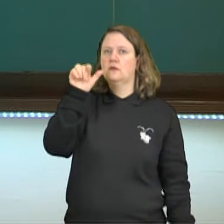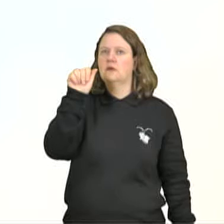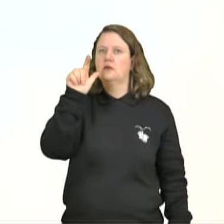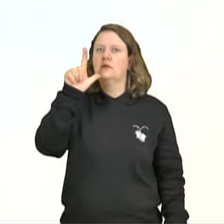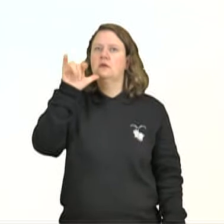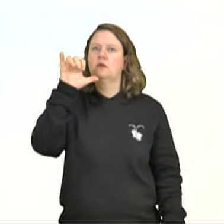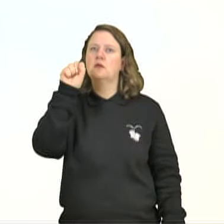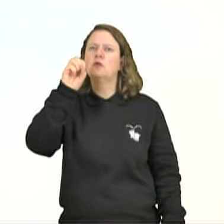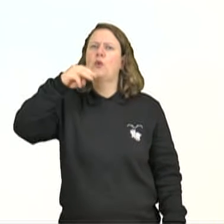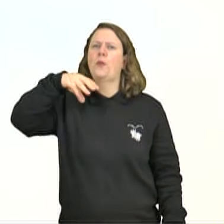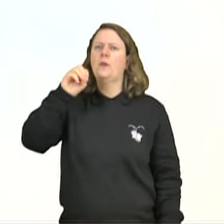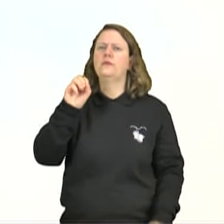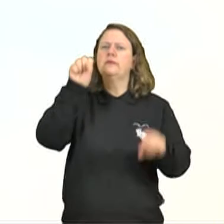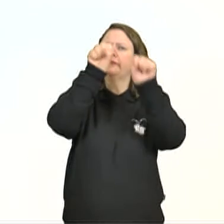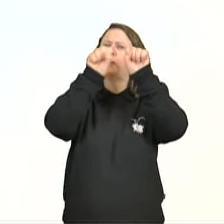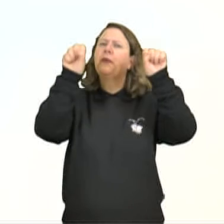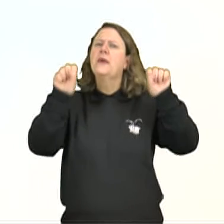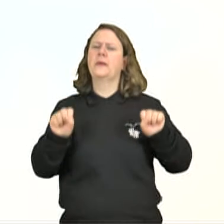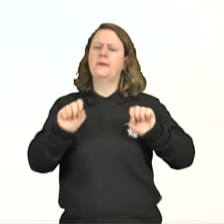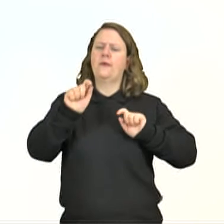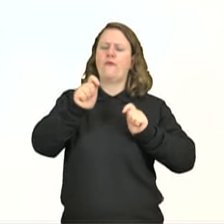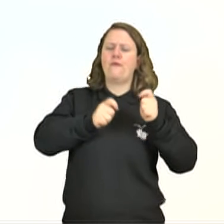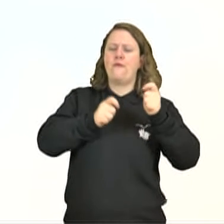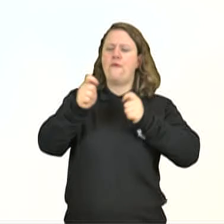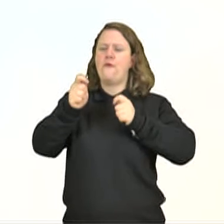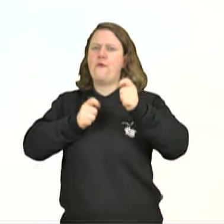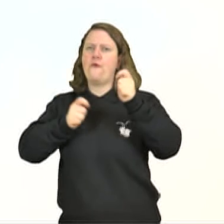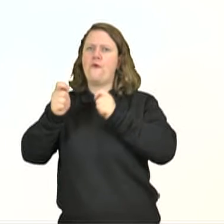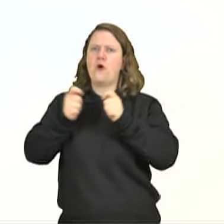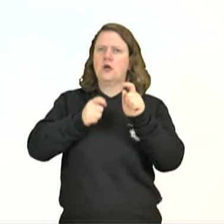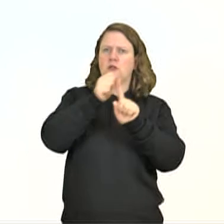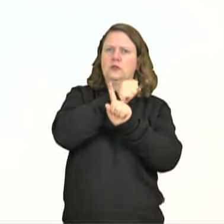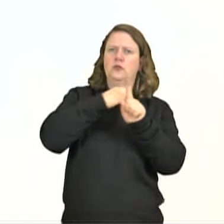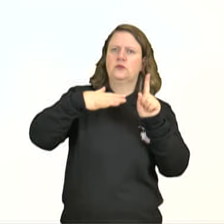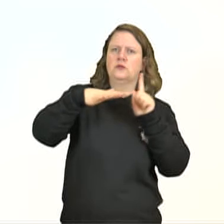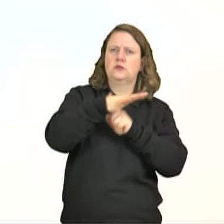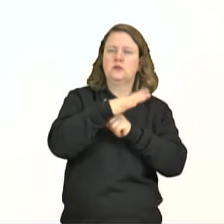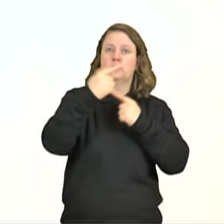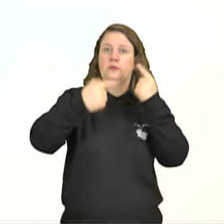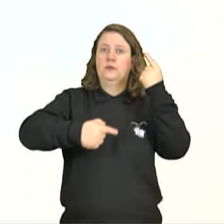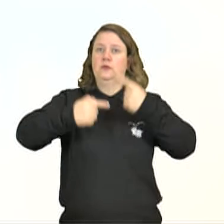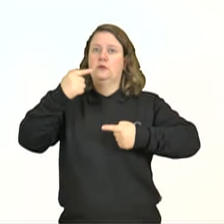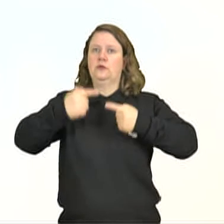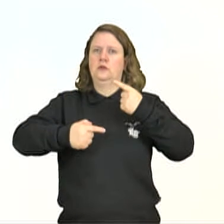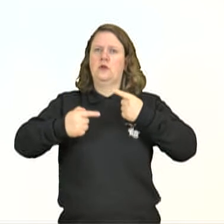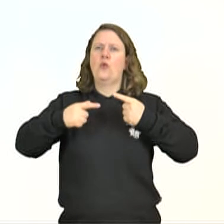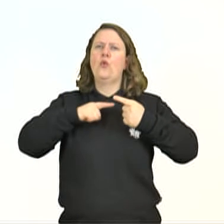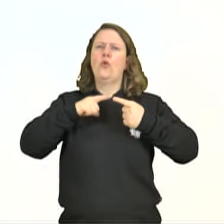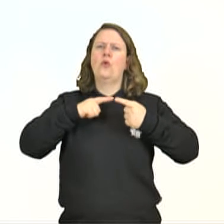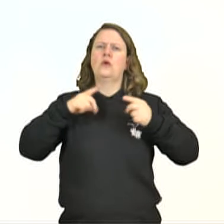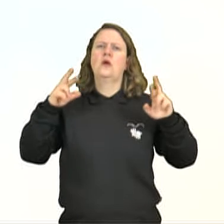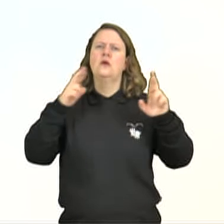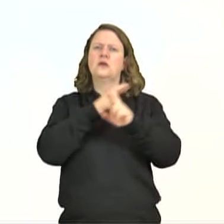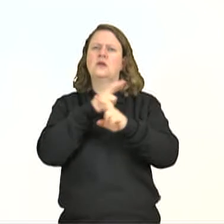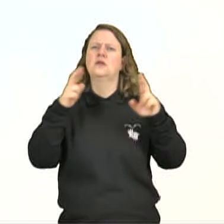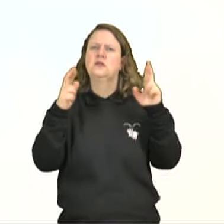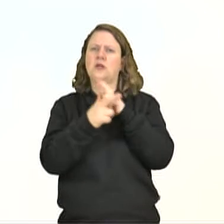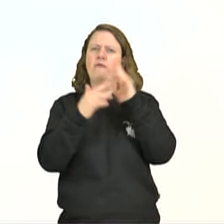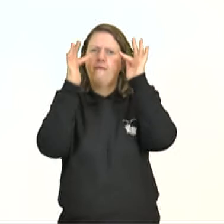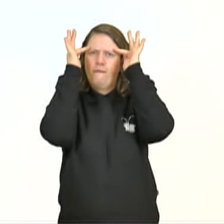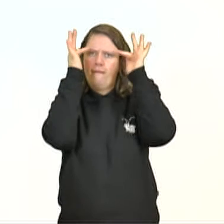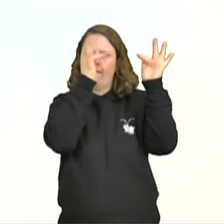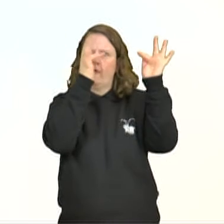um sistema de organização econômico, social, político baseado nos laços de fidelidade, comitatus,